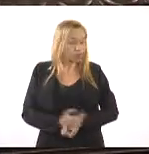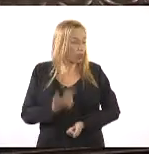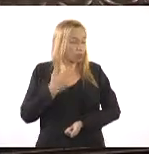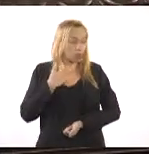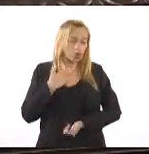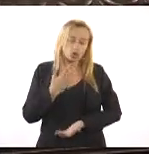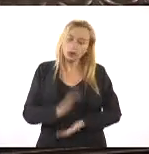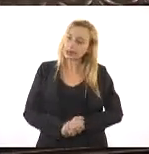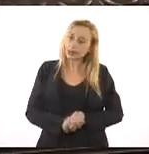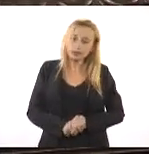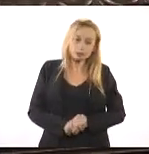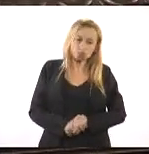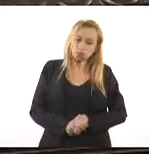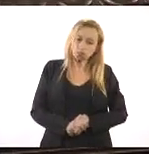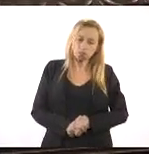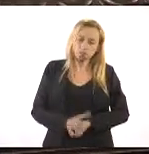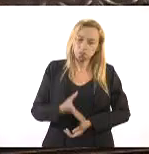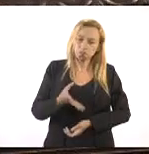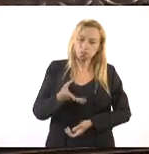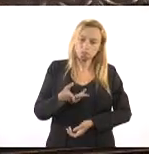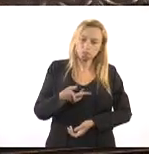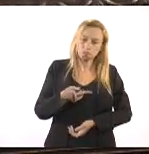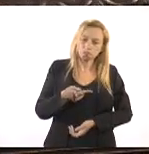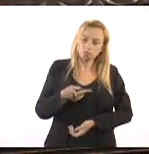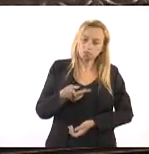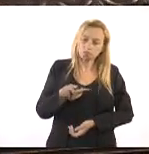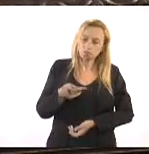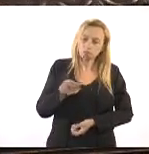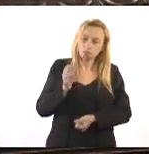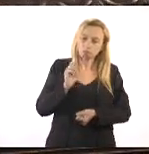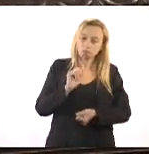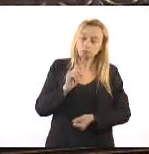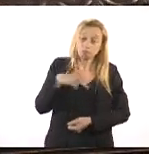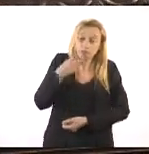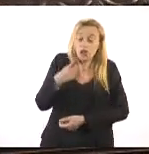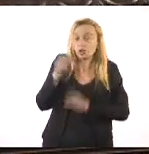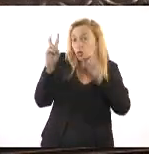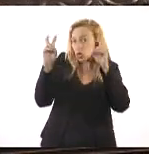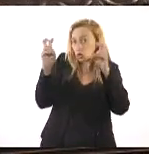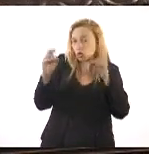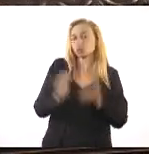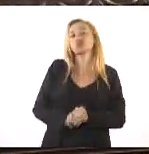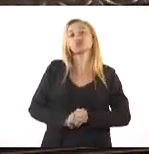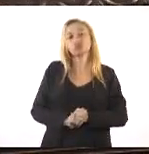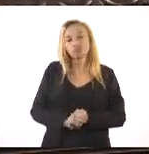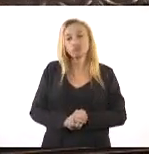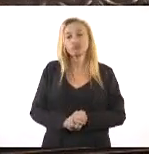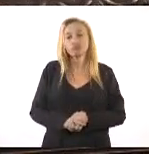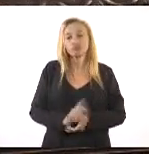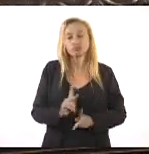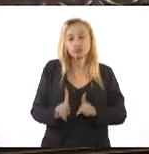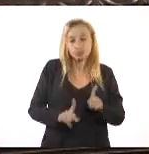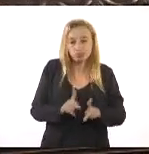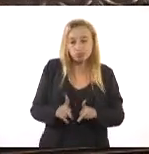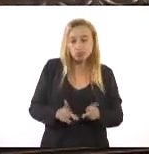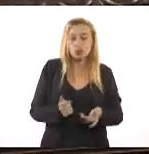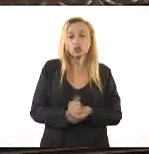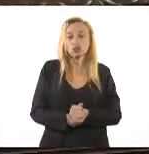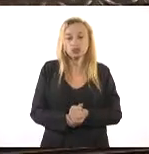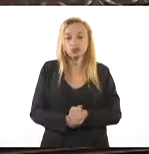deixar de levantar essa questão da classe médica, da classe de